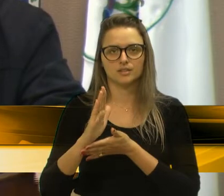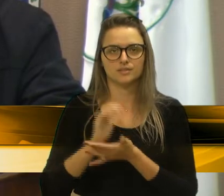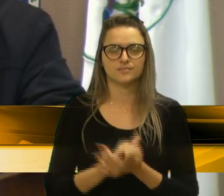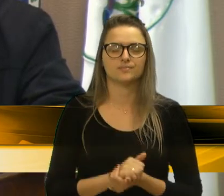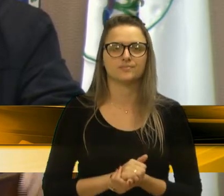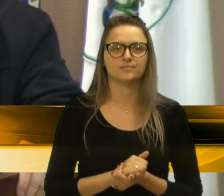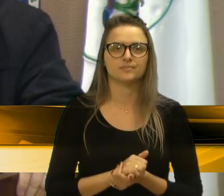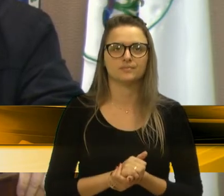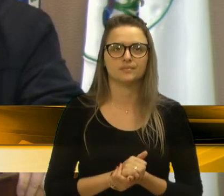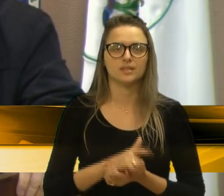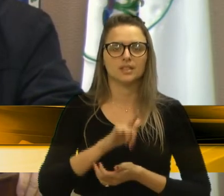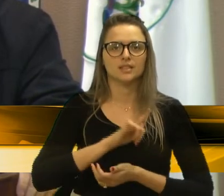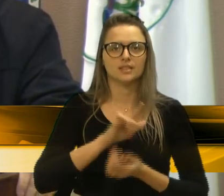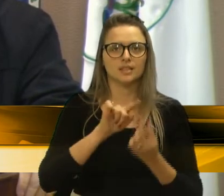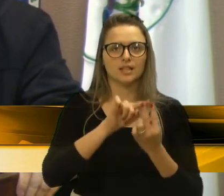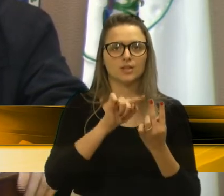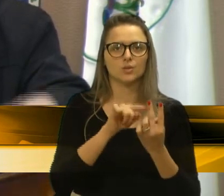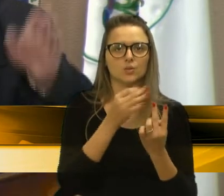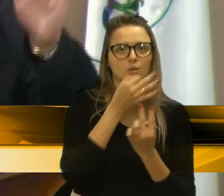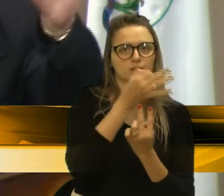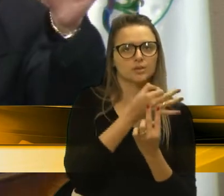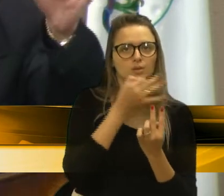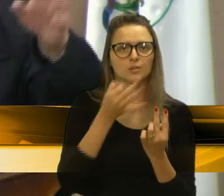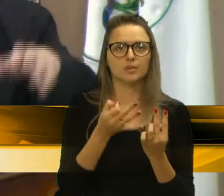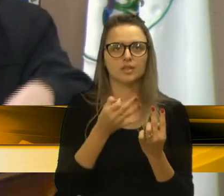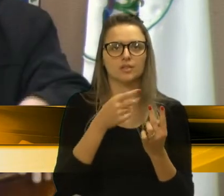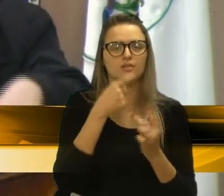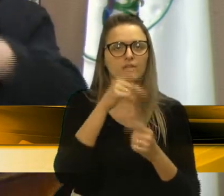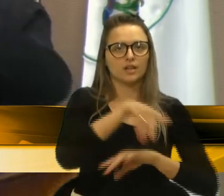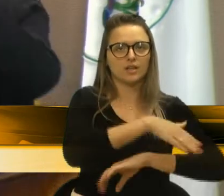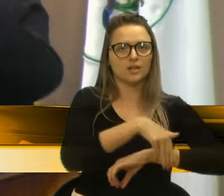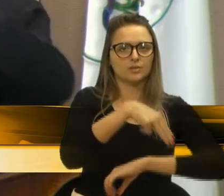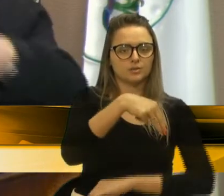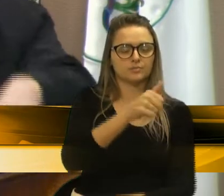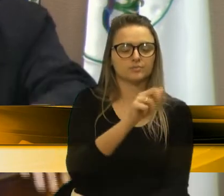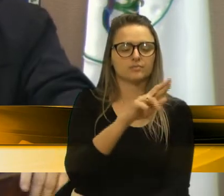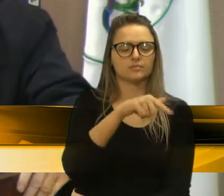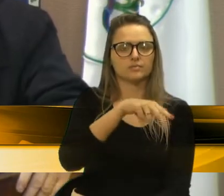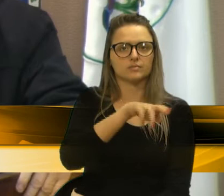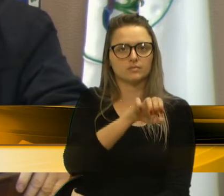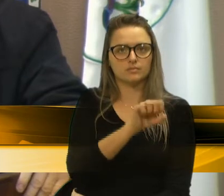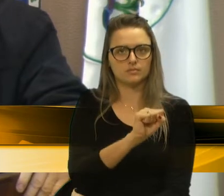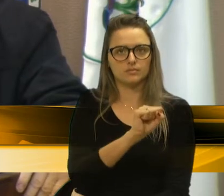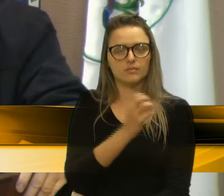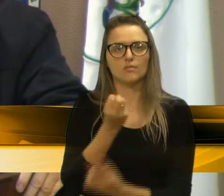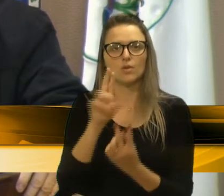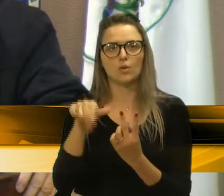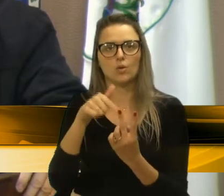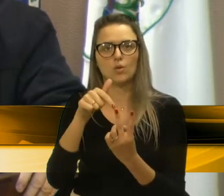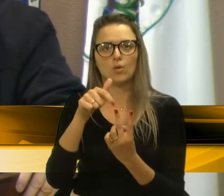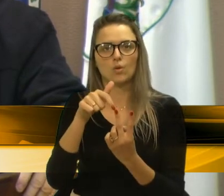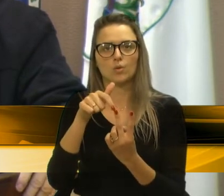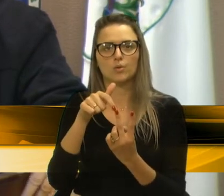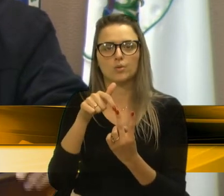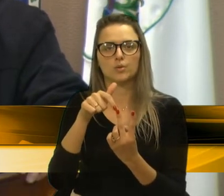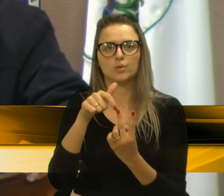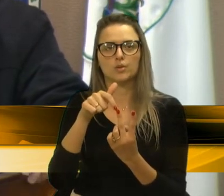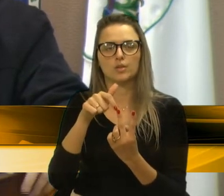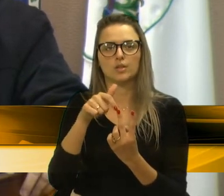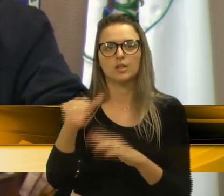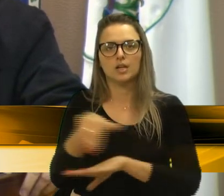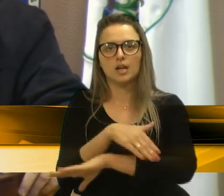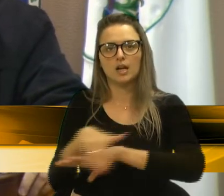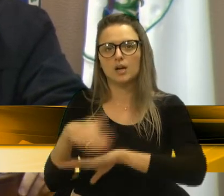eles dão duas sugestões, eles citam a Marquês do Herval, ou aqui a rua em